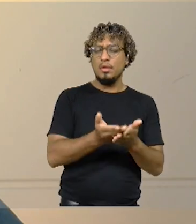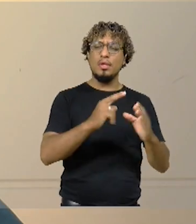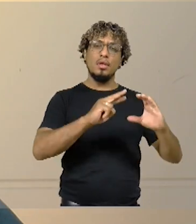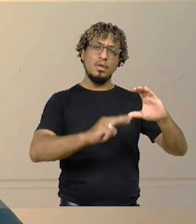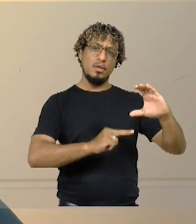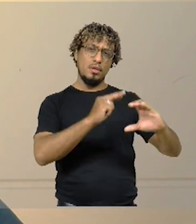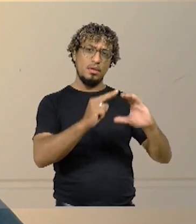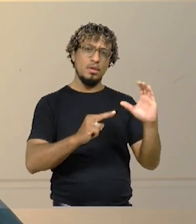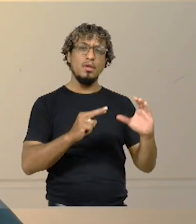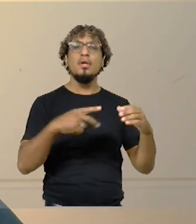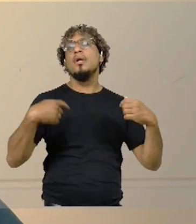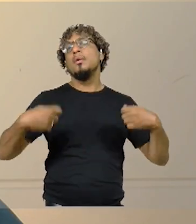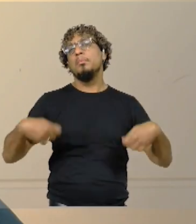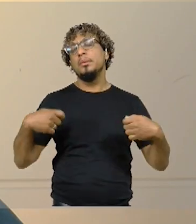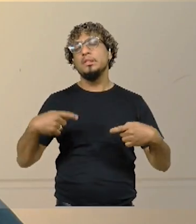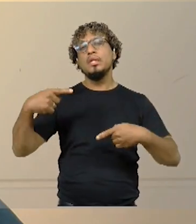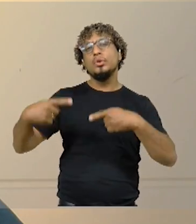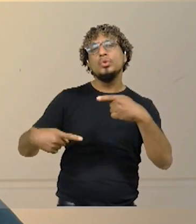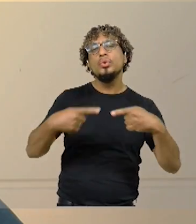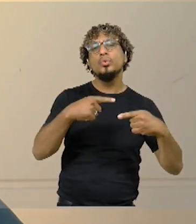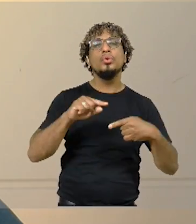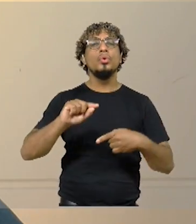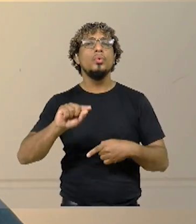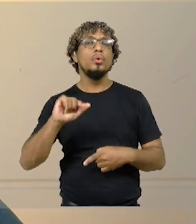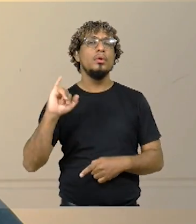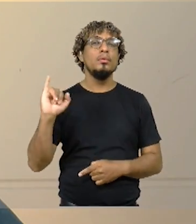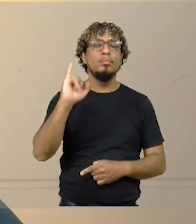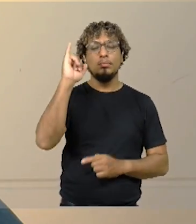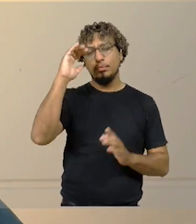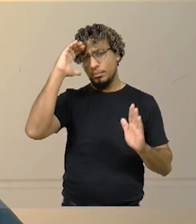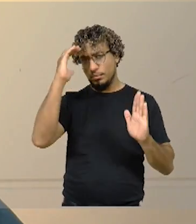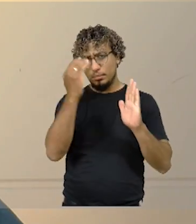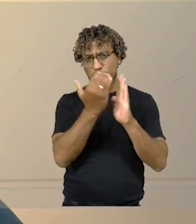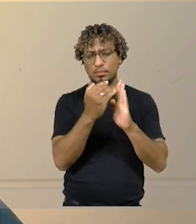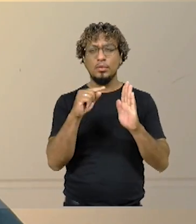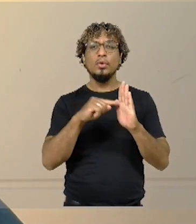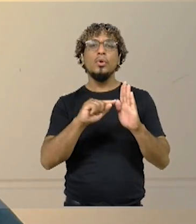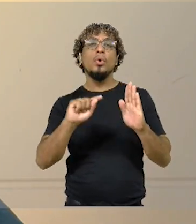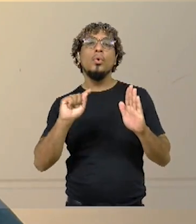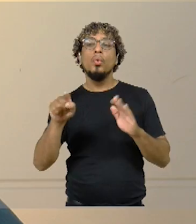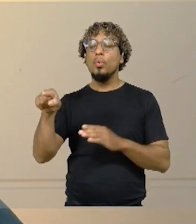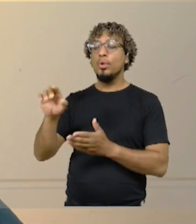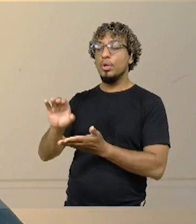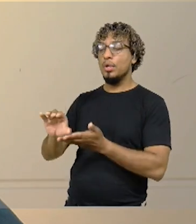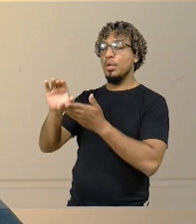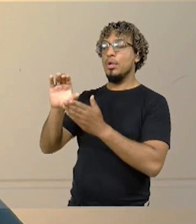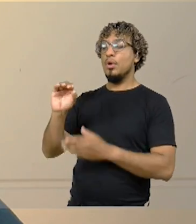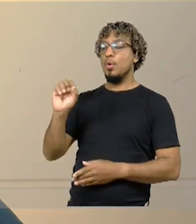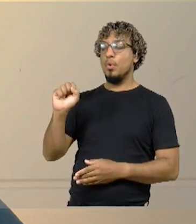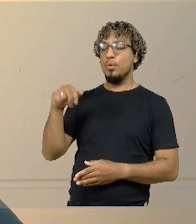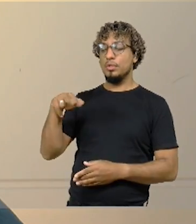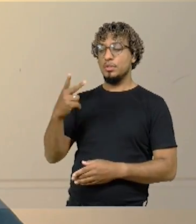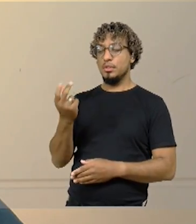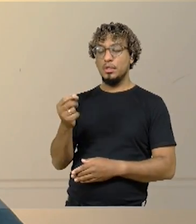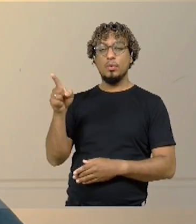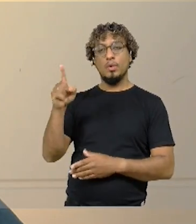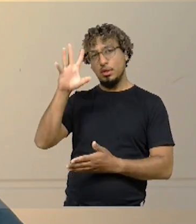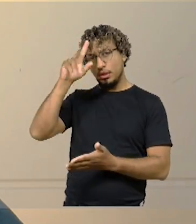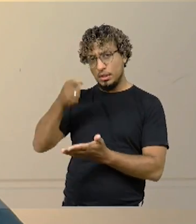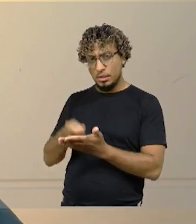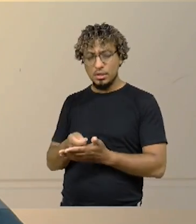pela administração municipal. Então temos que discutir com toda a comunidade escolar, né, a melhoria das condições, porque